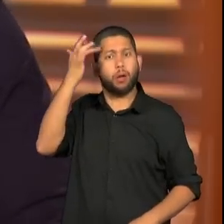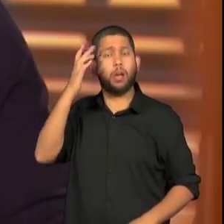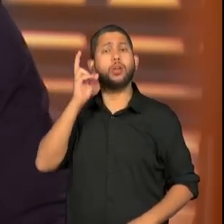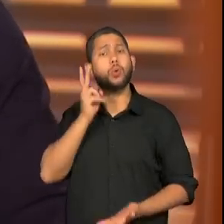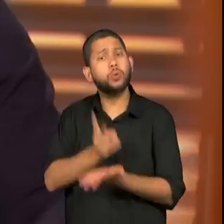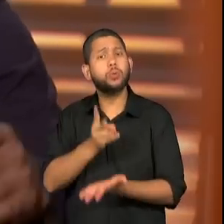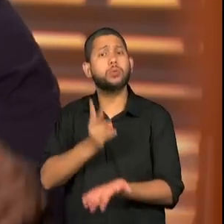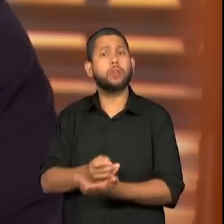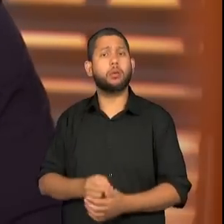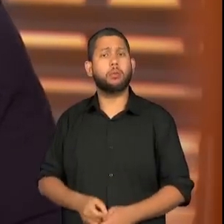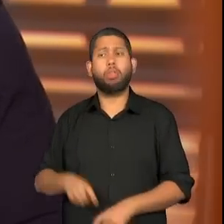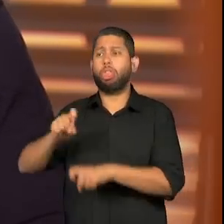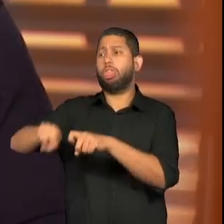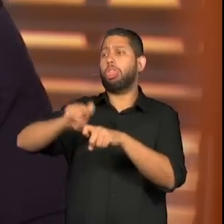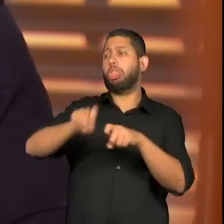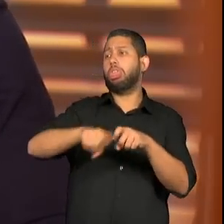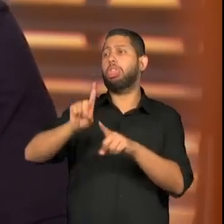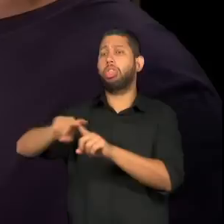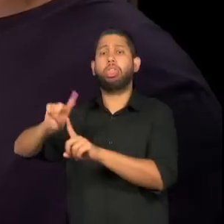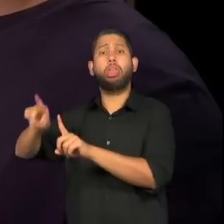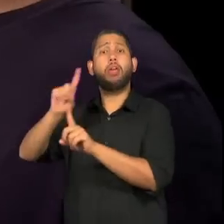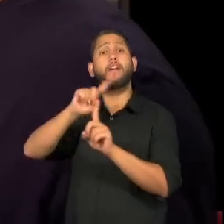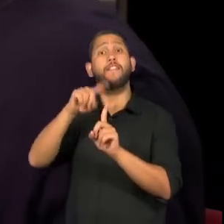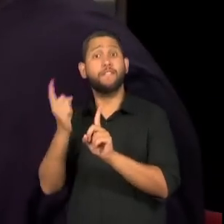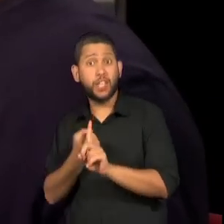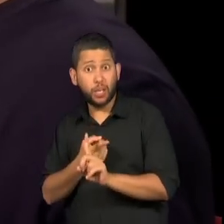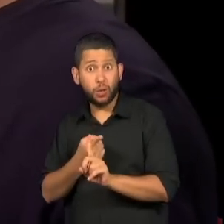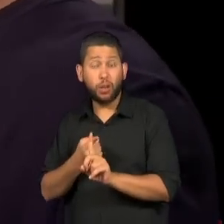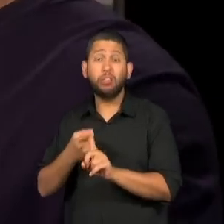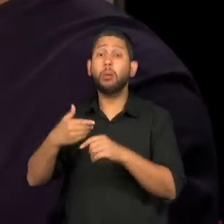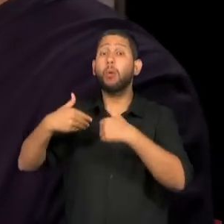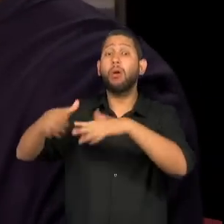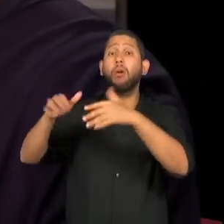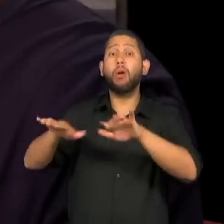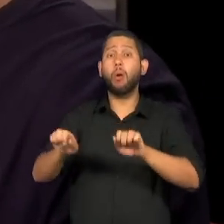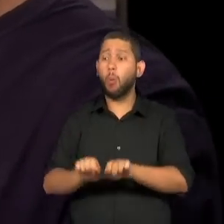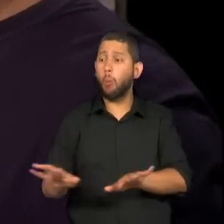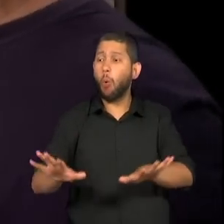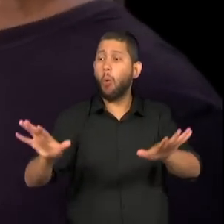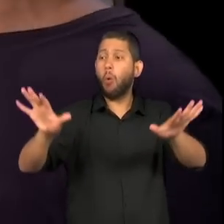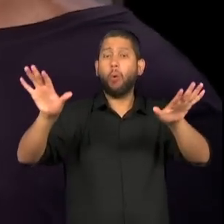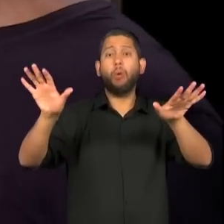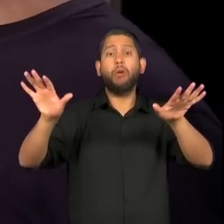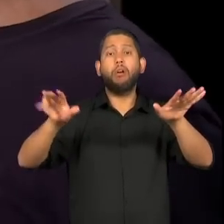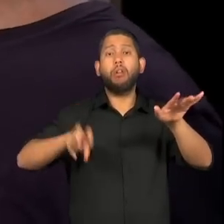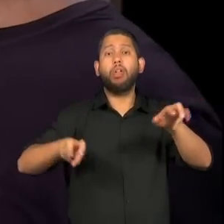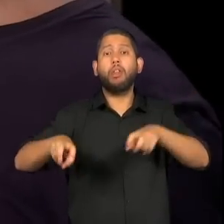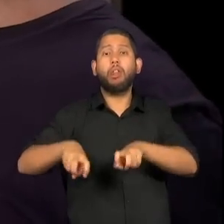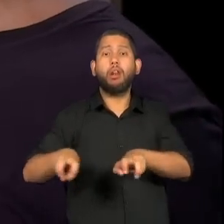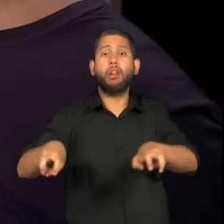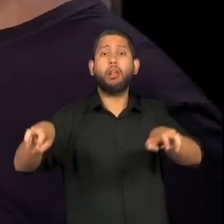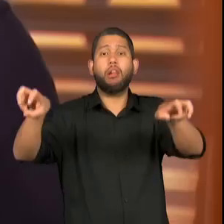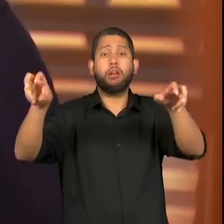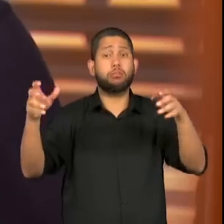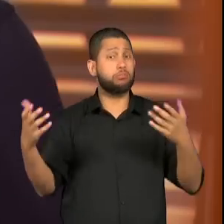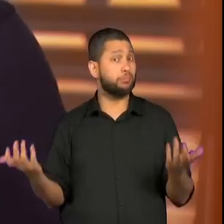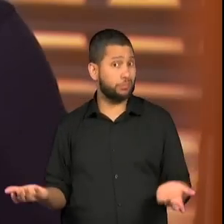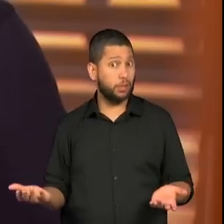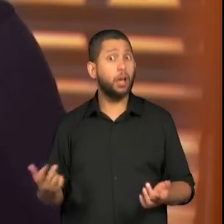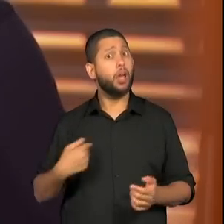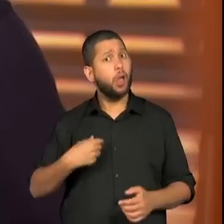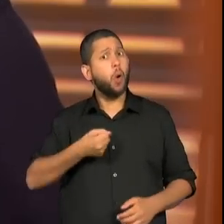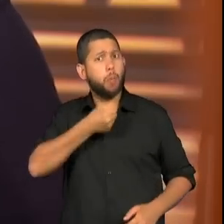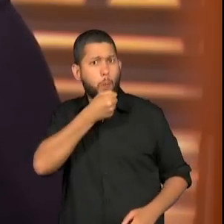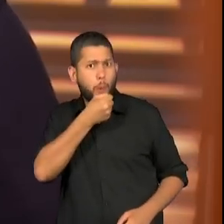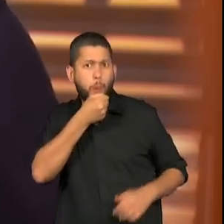para você não fazer teu filho se transformar num soldado do morro. Aí soltava a base. Esse forte. Era meu discurso em vários